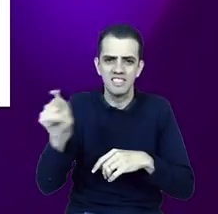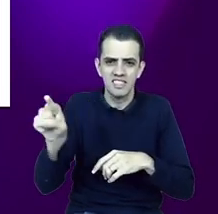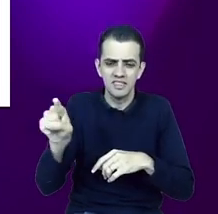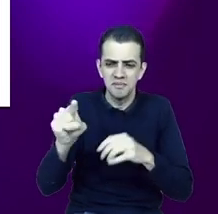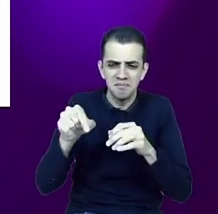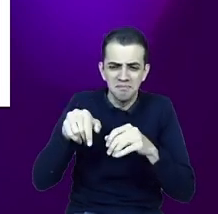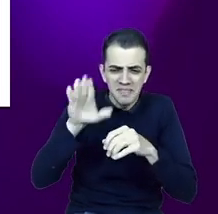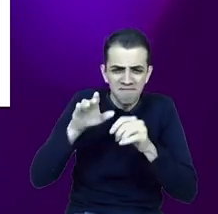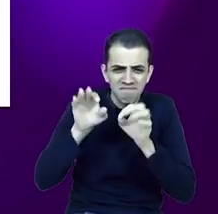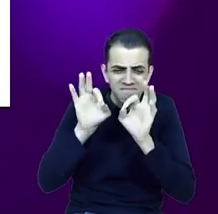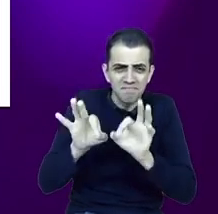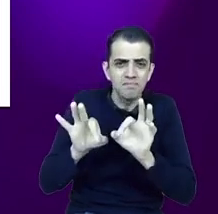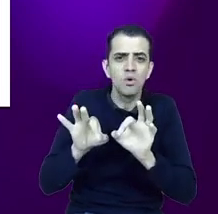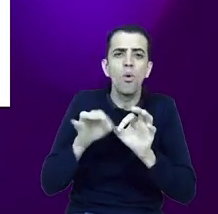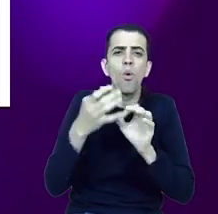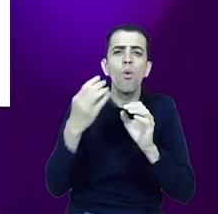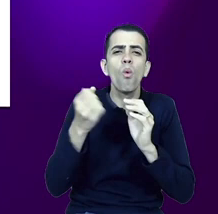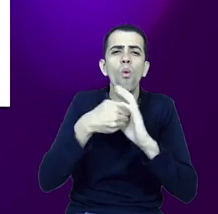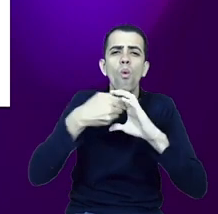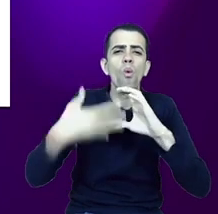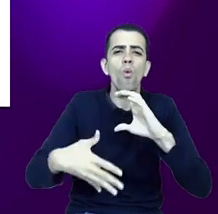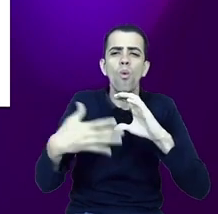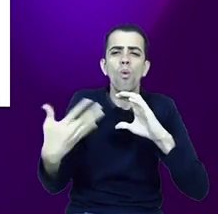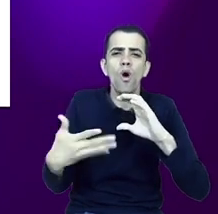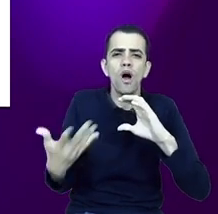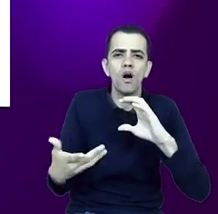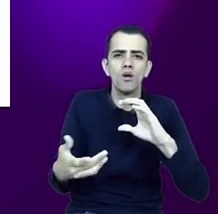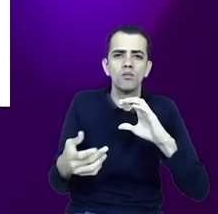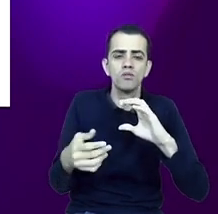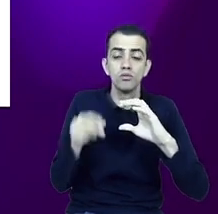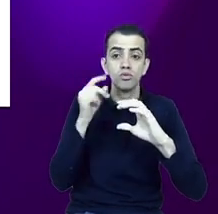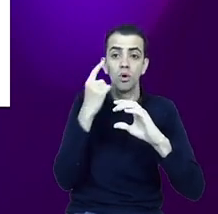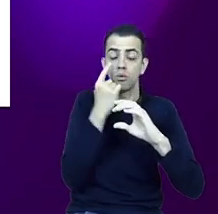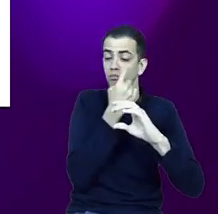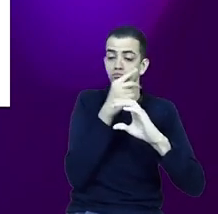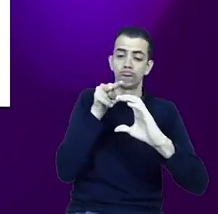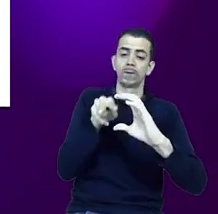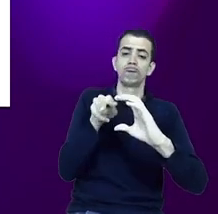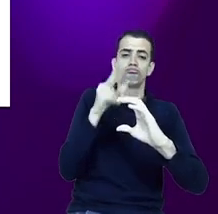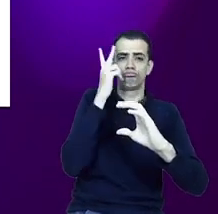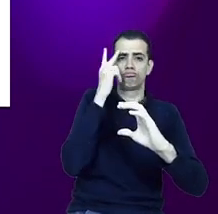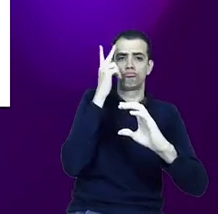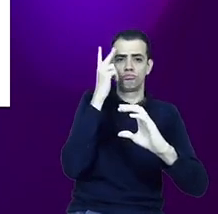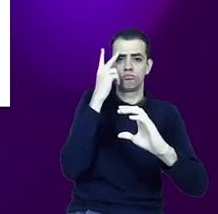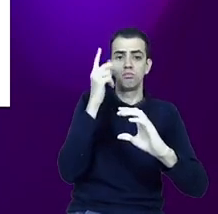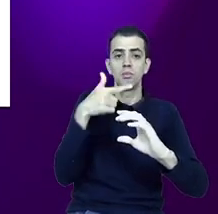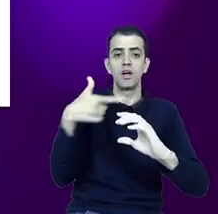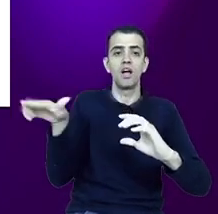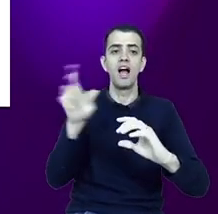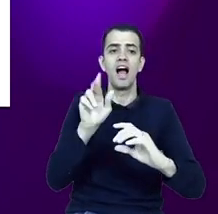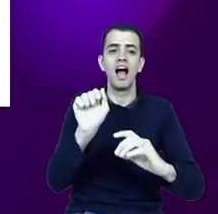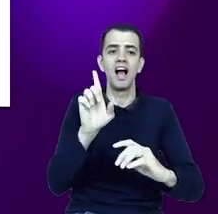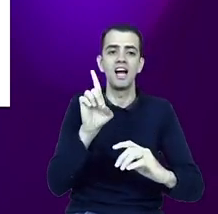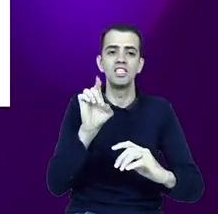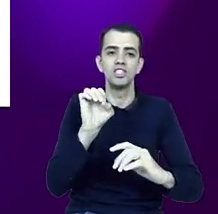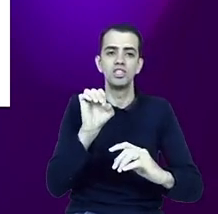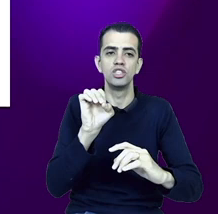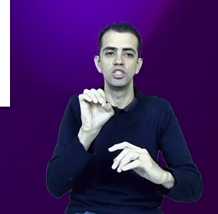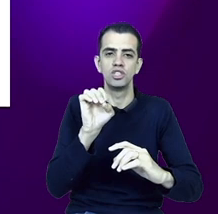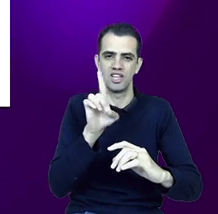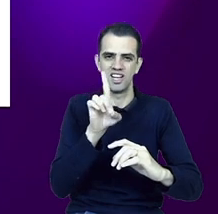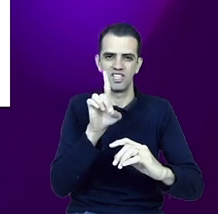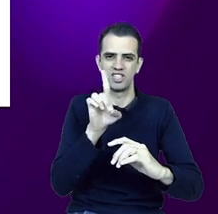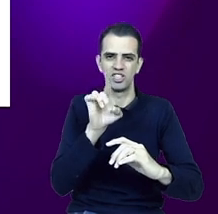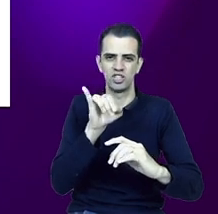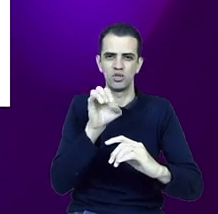né, qual é a característica, até além do que é possível ver no olho humano, né, que é a radiômica. Ela se